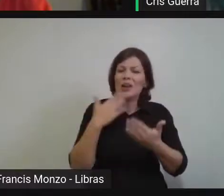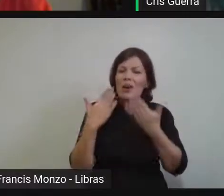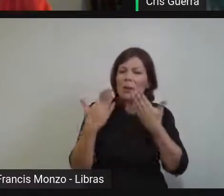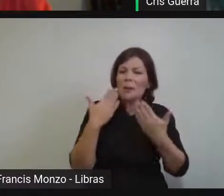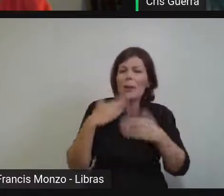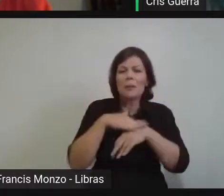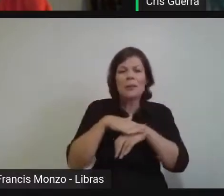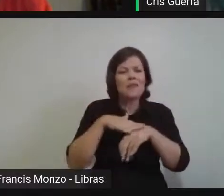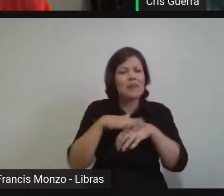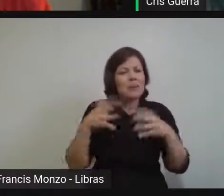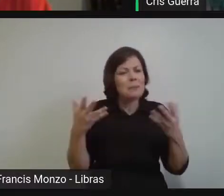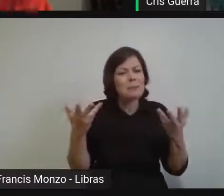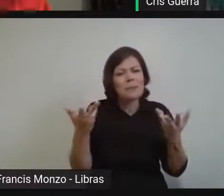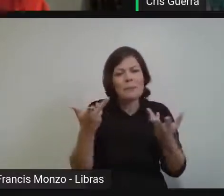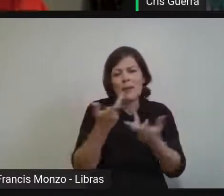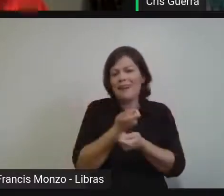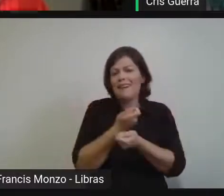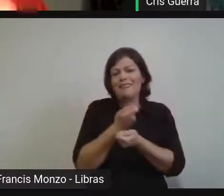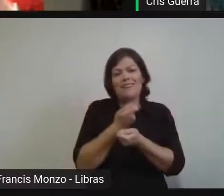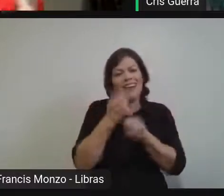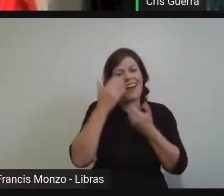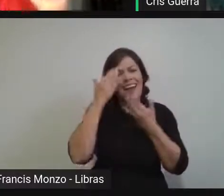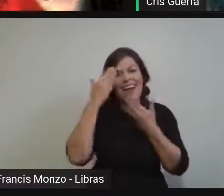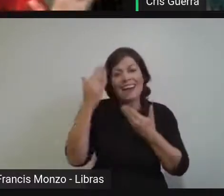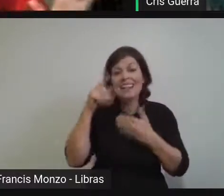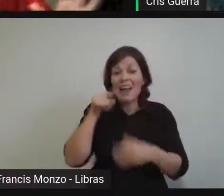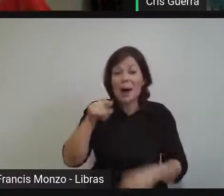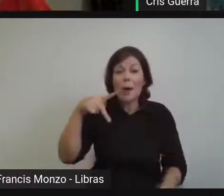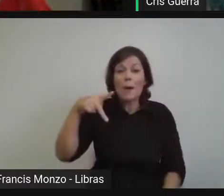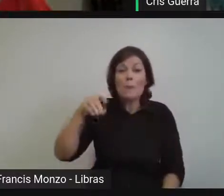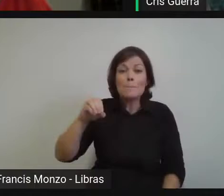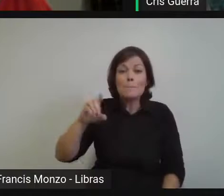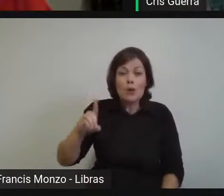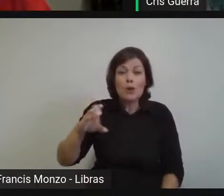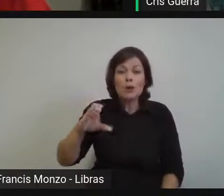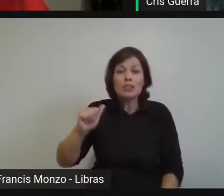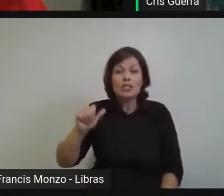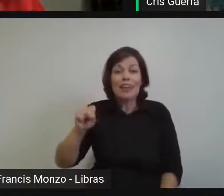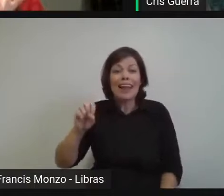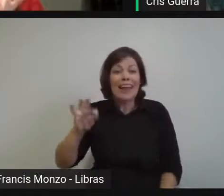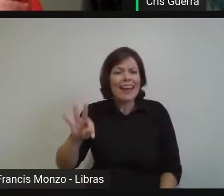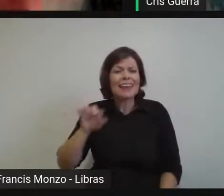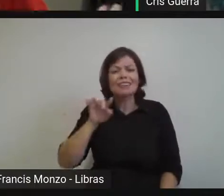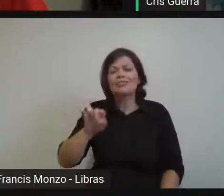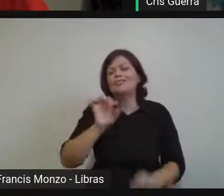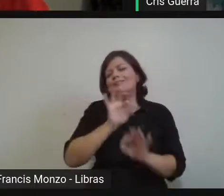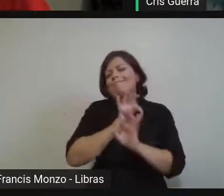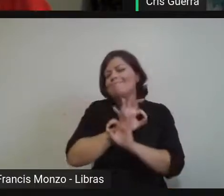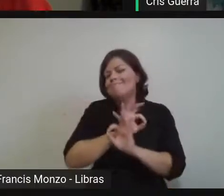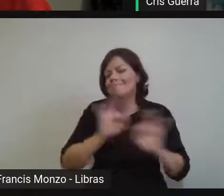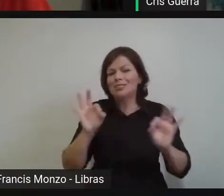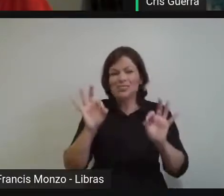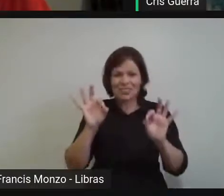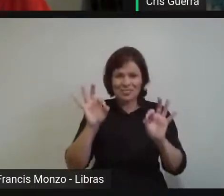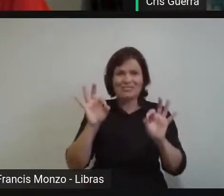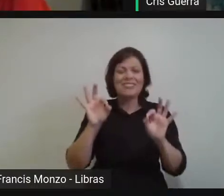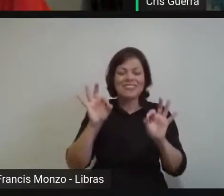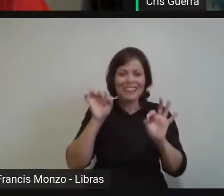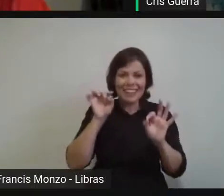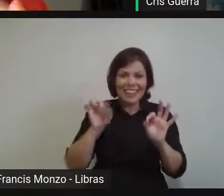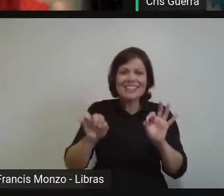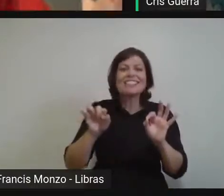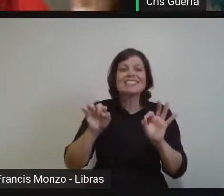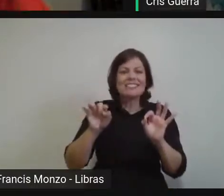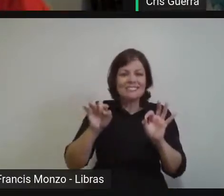muito te agradeço. Bom. Seu podcast é uma delícia, 50 Crises. Obrigada. Tudo, né? Me